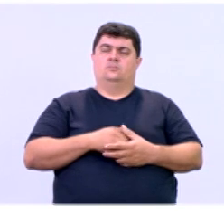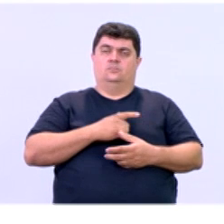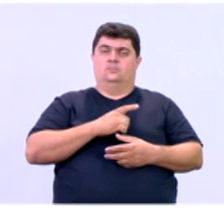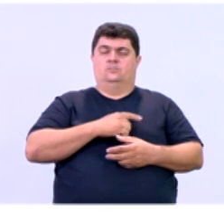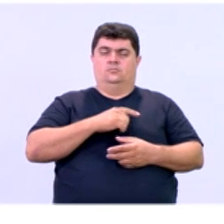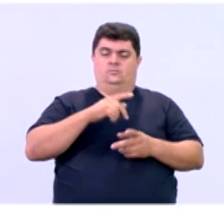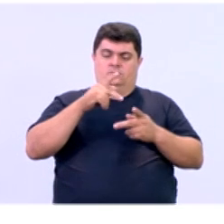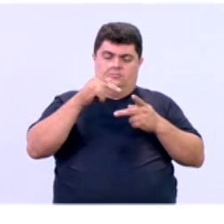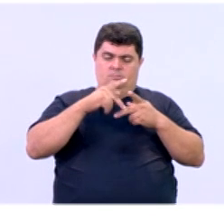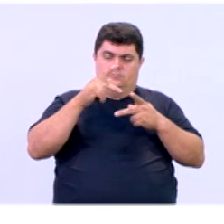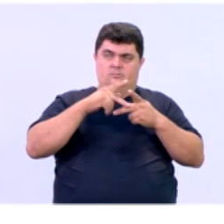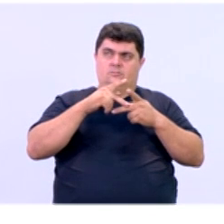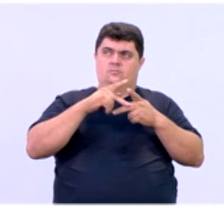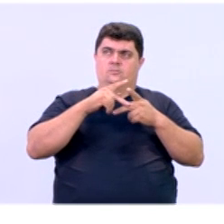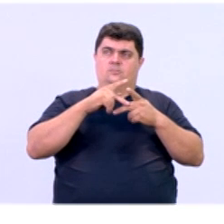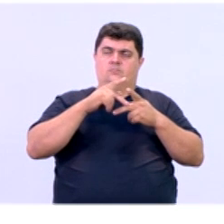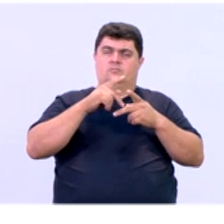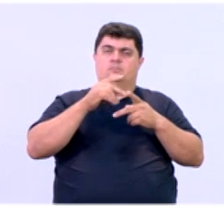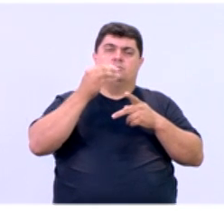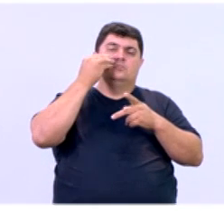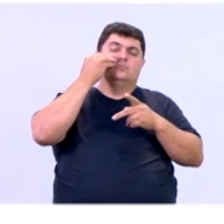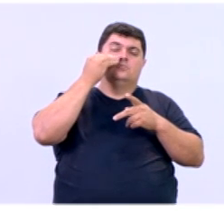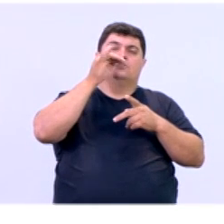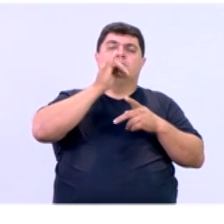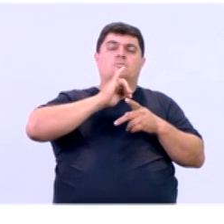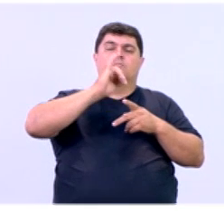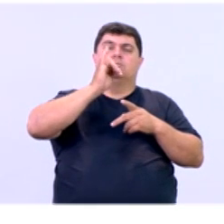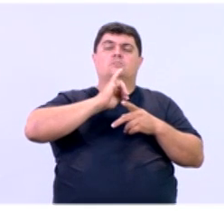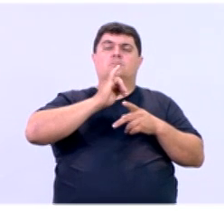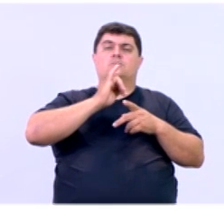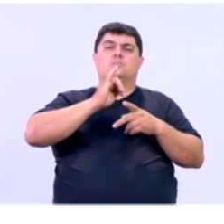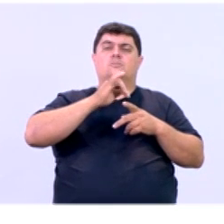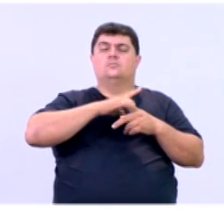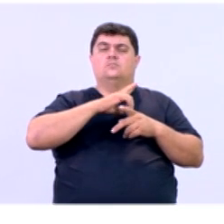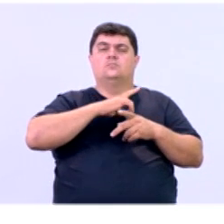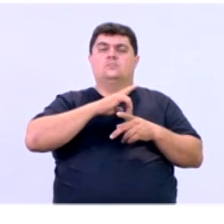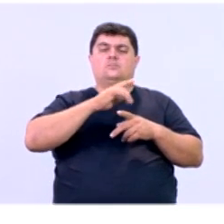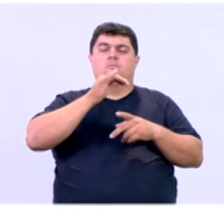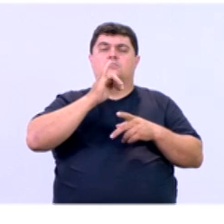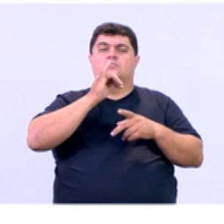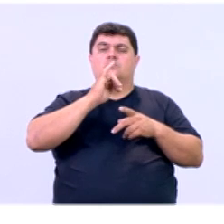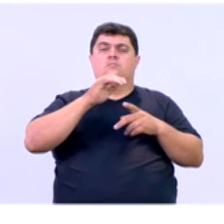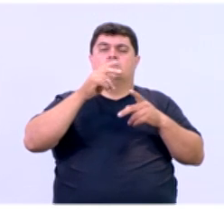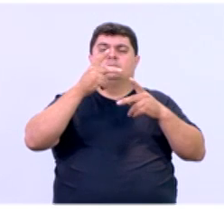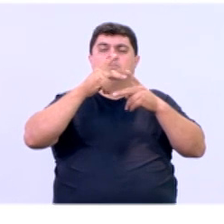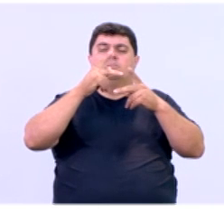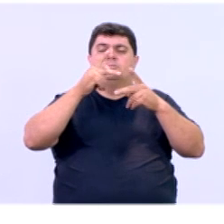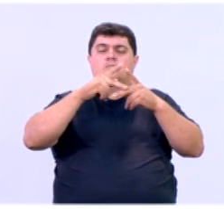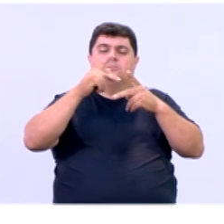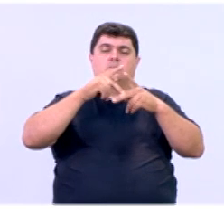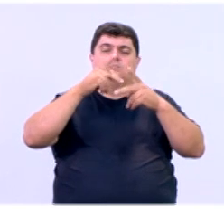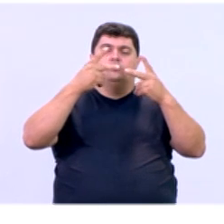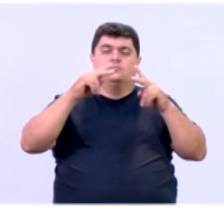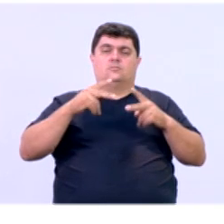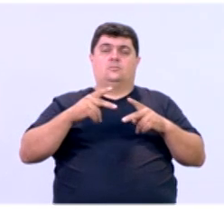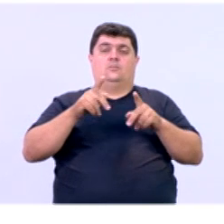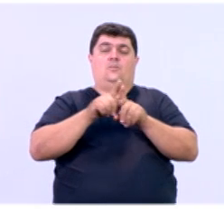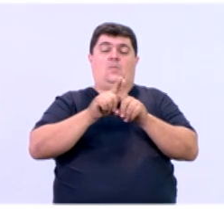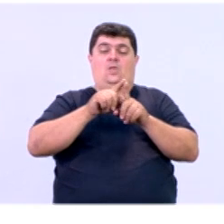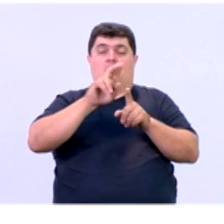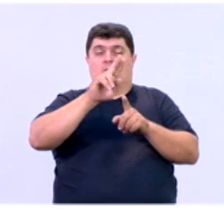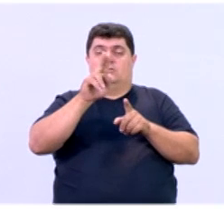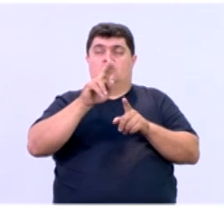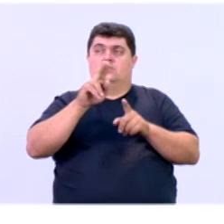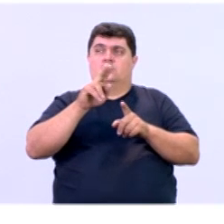parágrafo, essa é a página de exemplo. Aqui, exemplo do formulário, que é o nosso título, e o nome